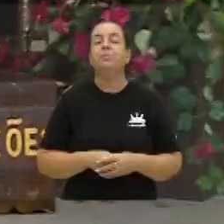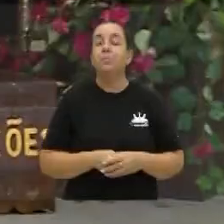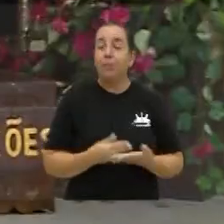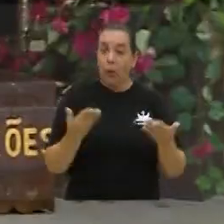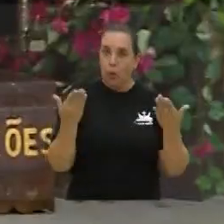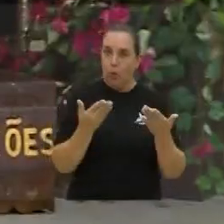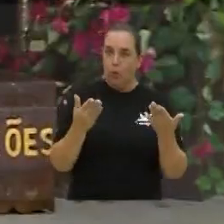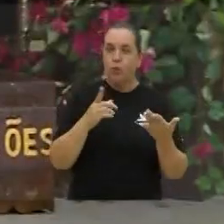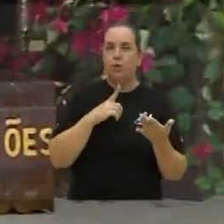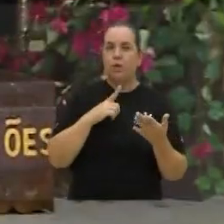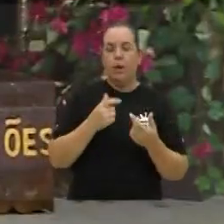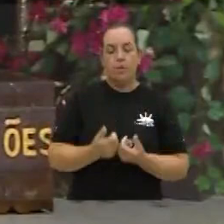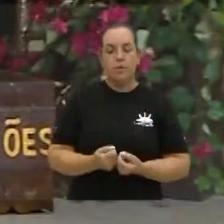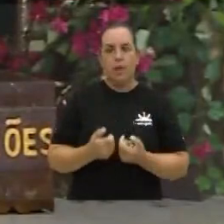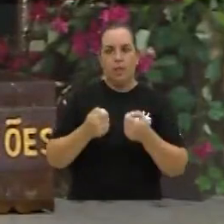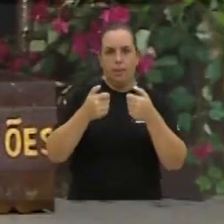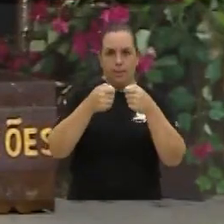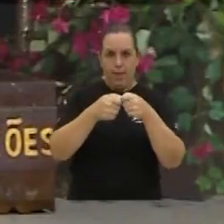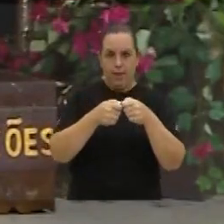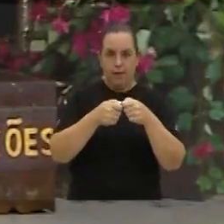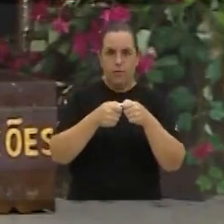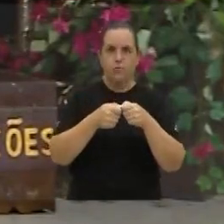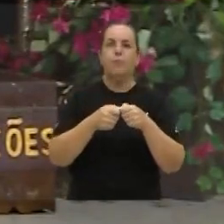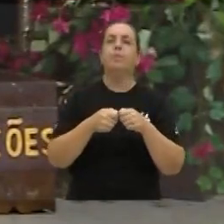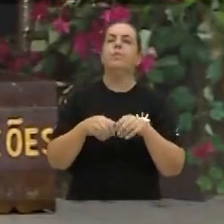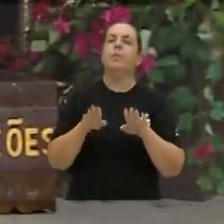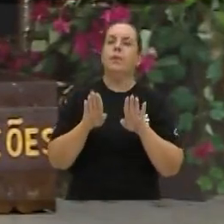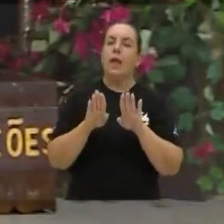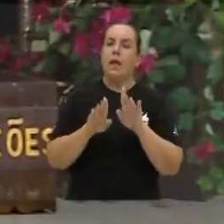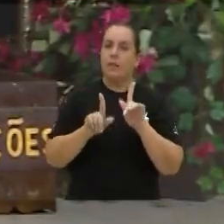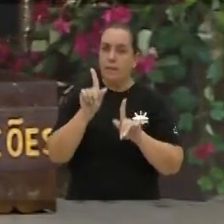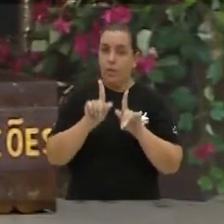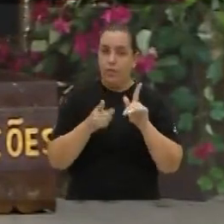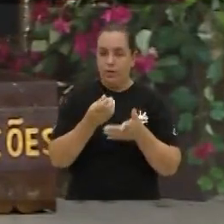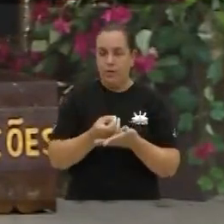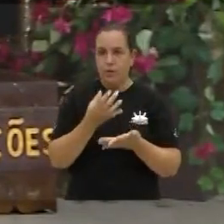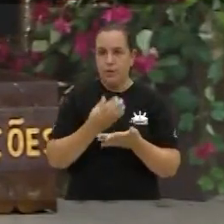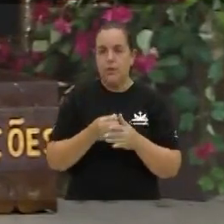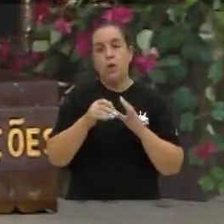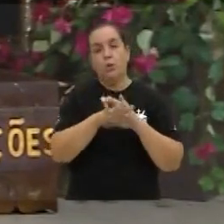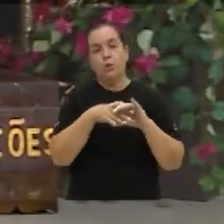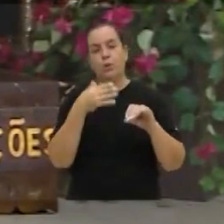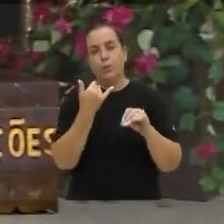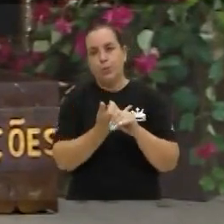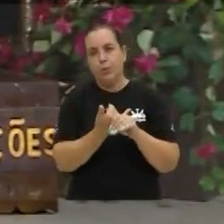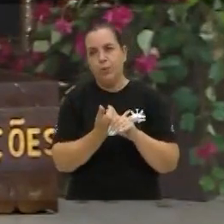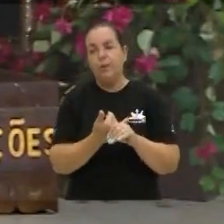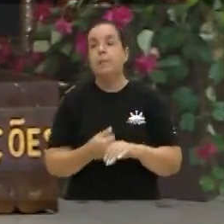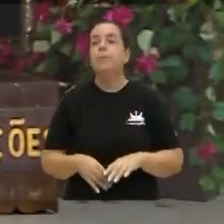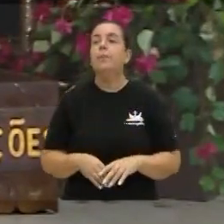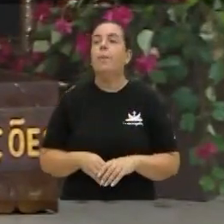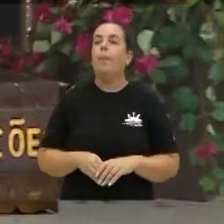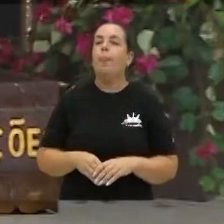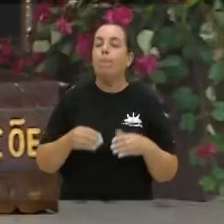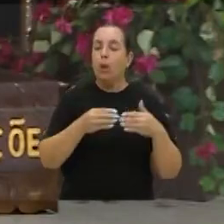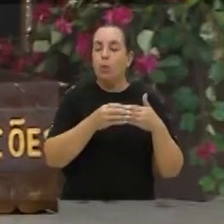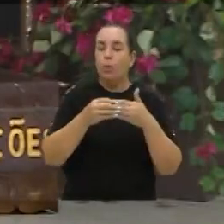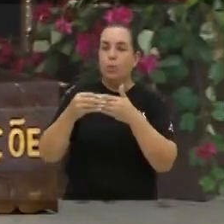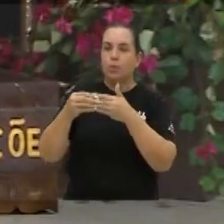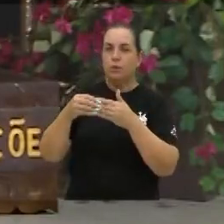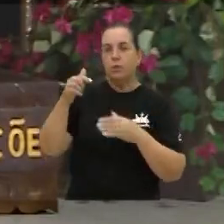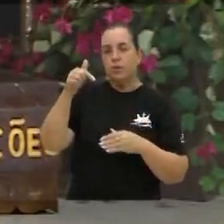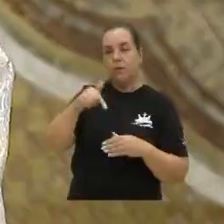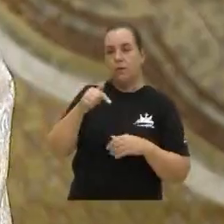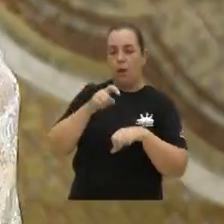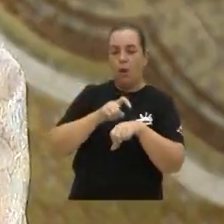misericórdia. Eu estarei aqui pela TV Evangelizar, Rádio Evangelizar, YouTube Padre Manzotti, conduzindo